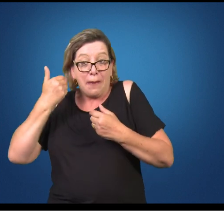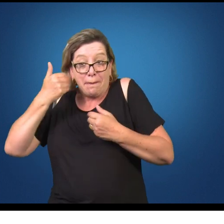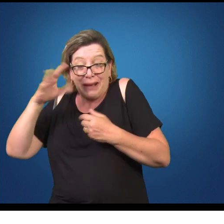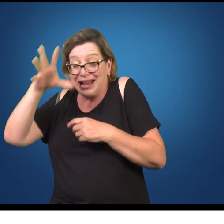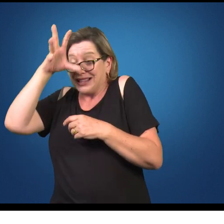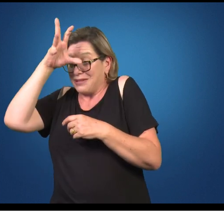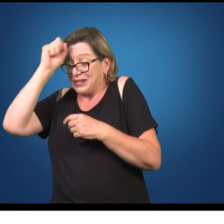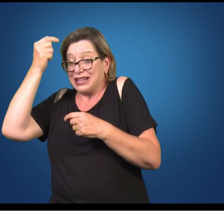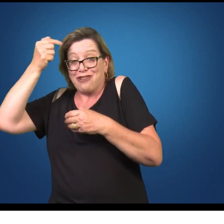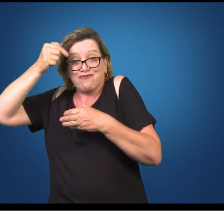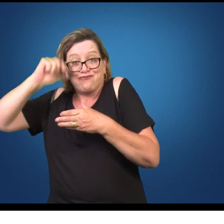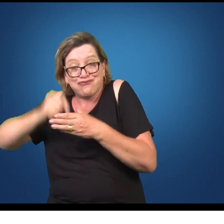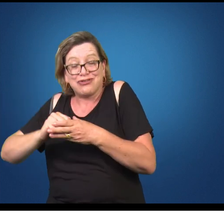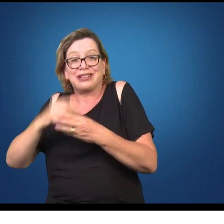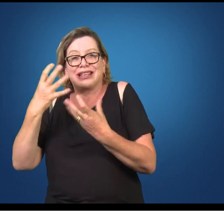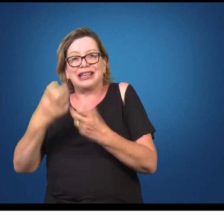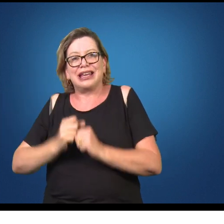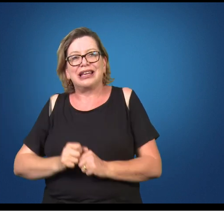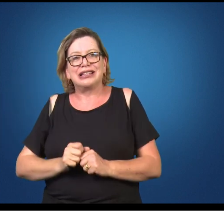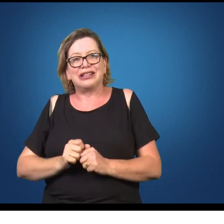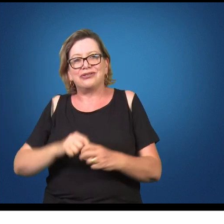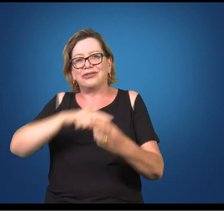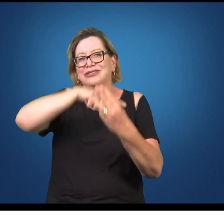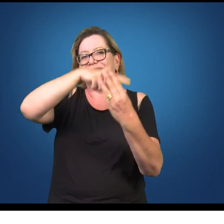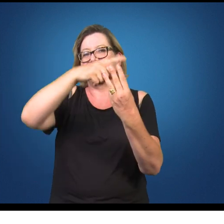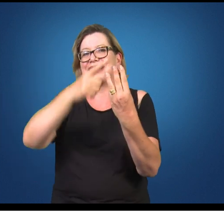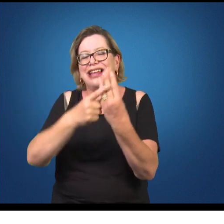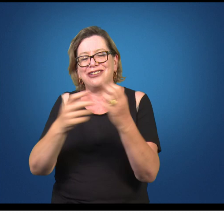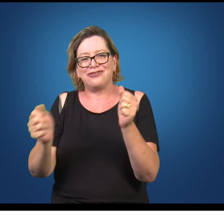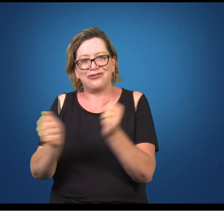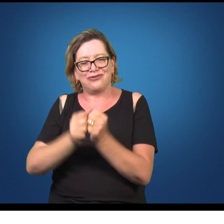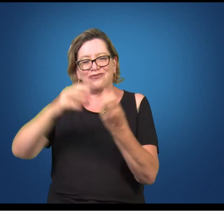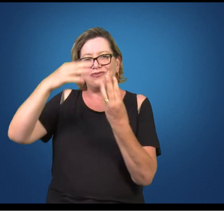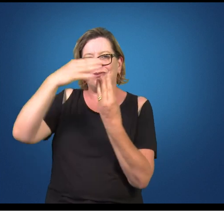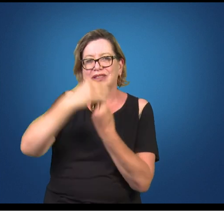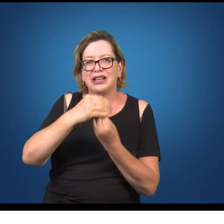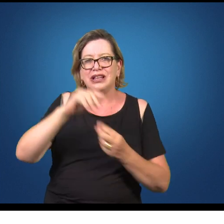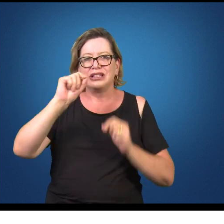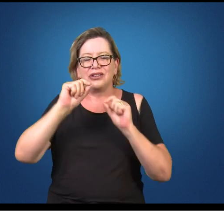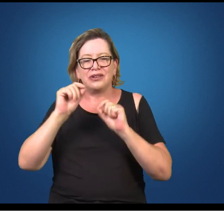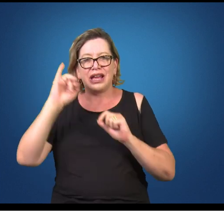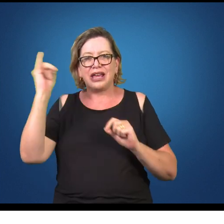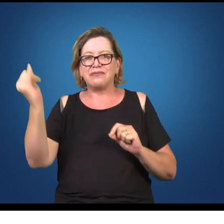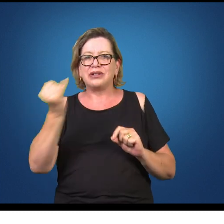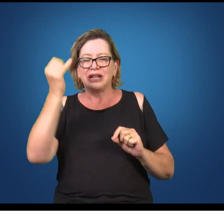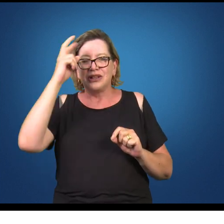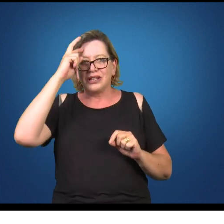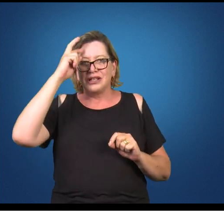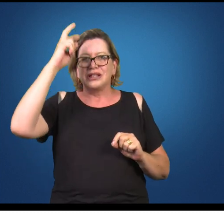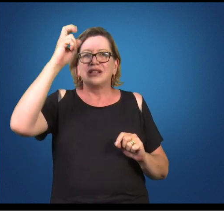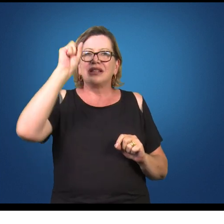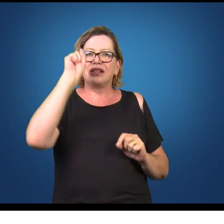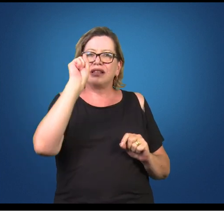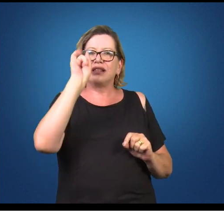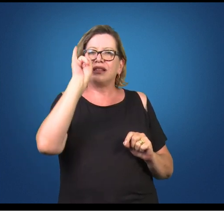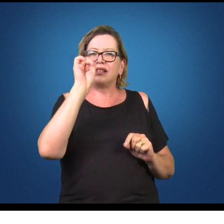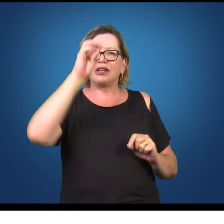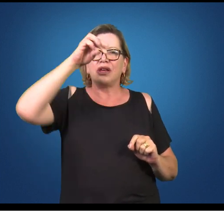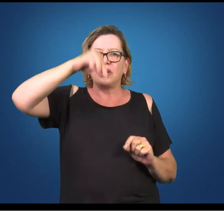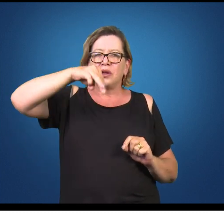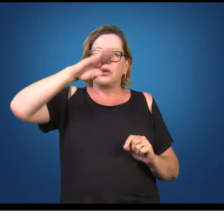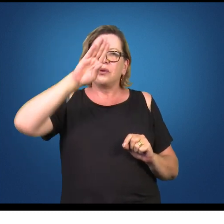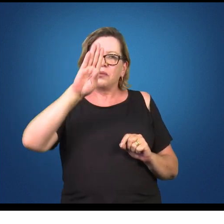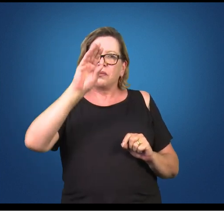no entendimento e também no cognitivo. Aí o cognitivo é importante, o simbolizar, o significar aquilo. E